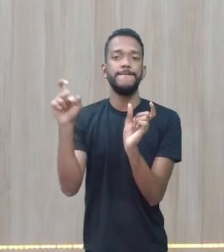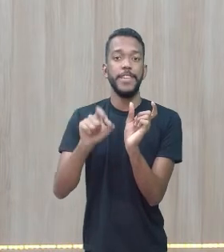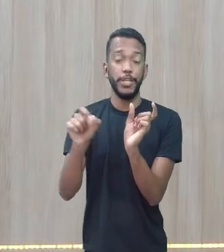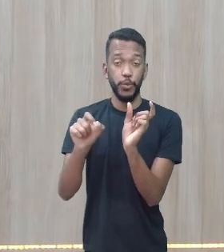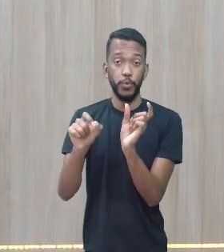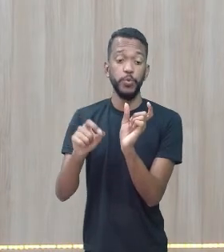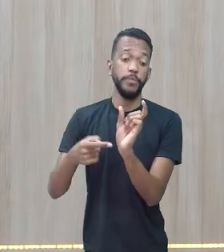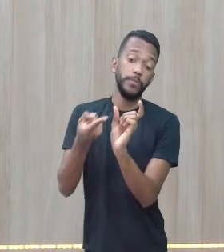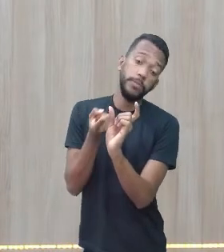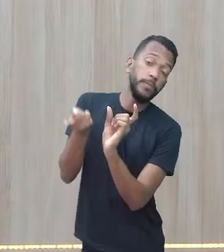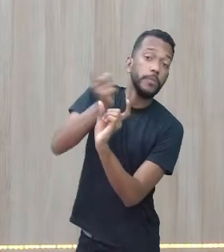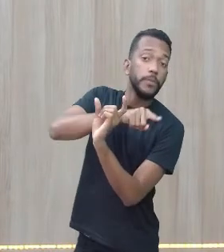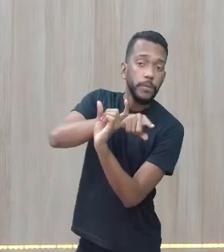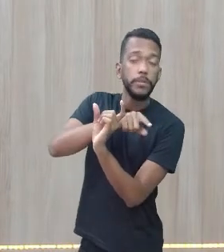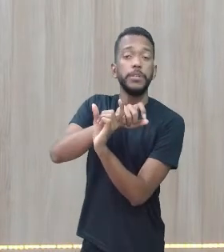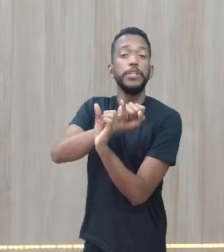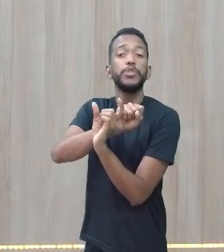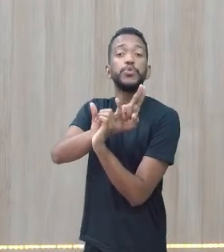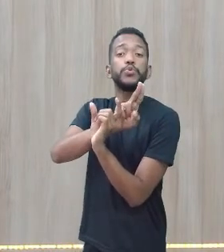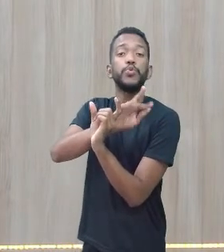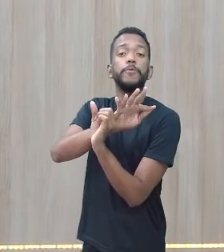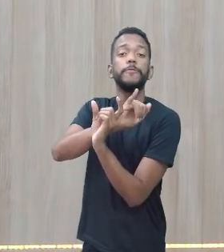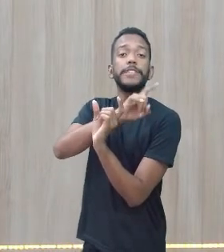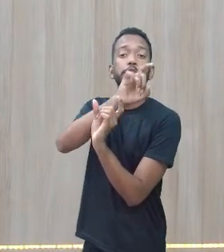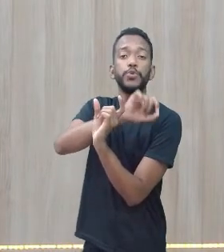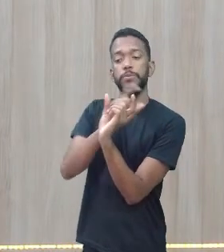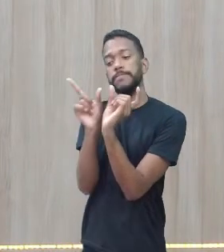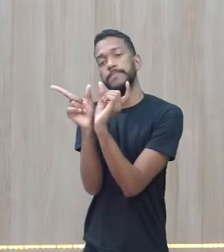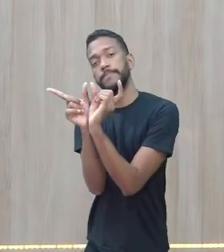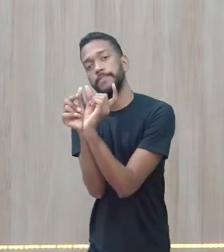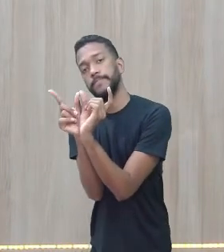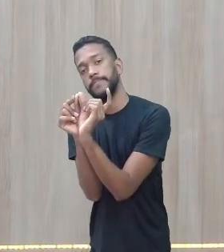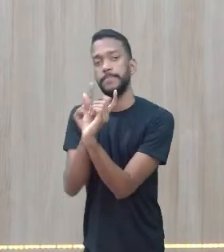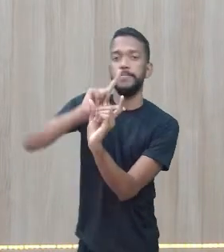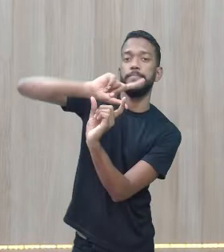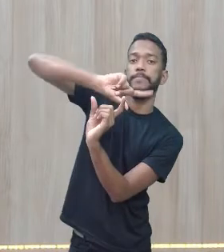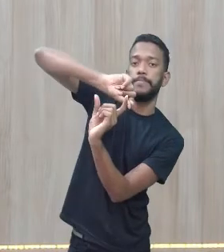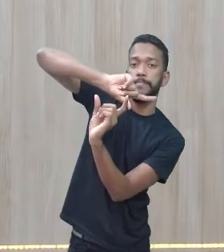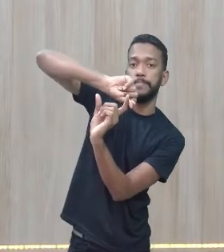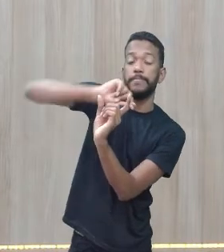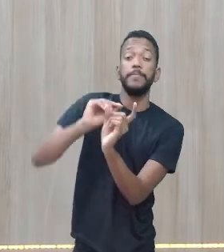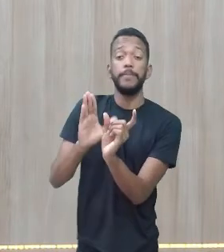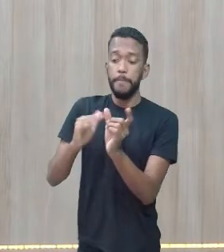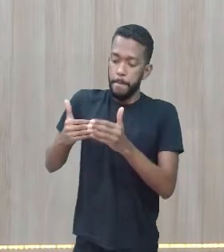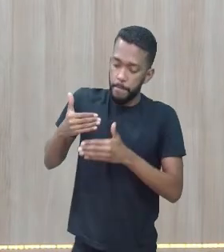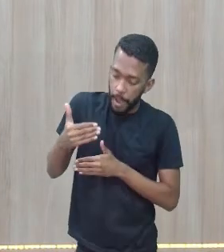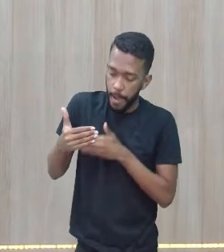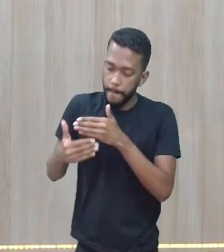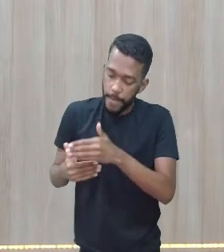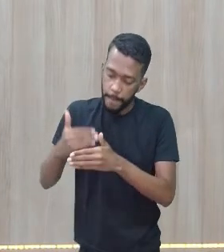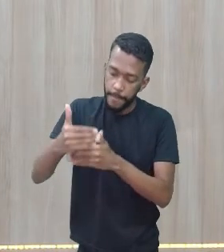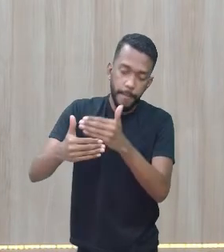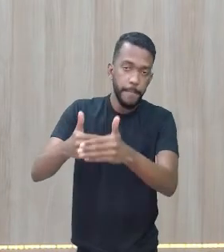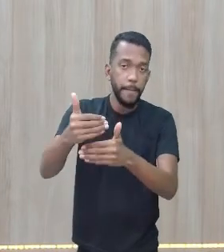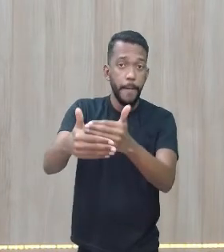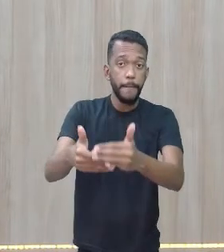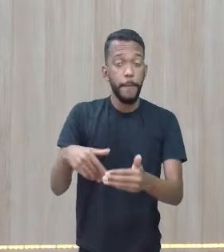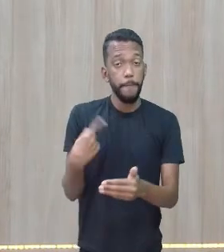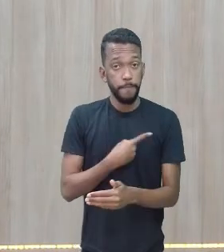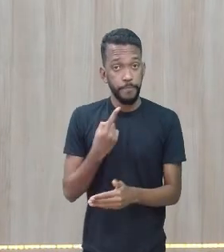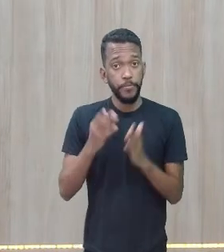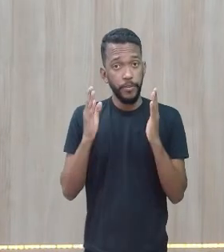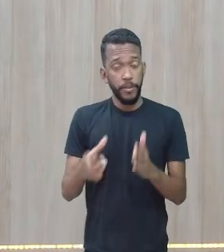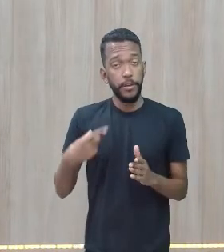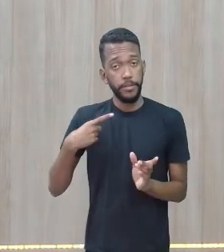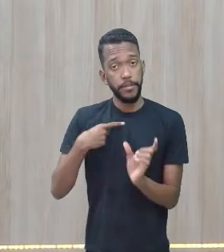vem depois do radical é chamado de sufixo. E aí, neste processo, nós temos